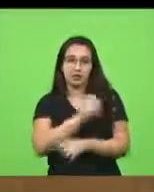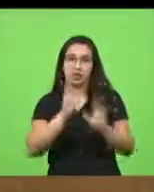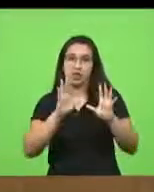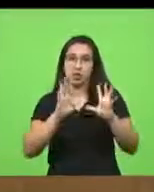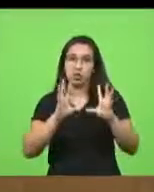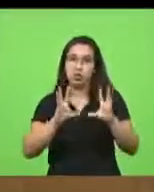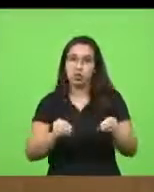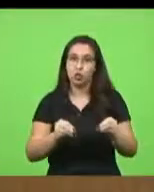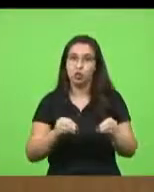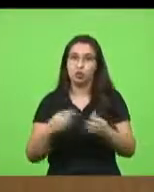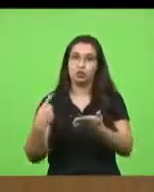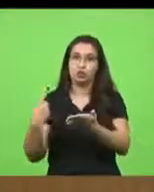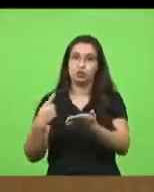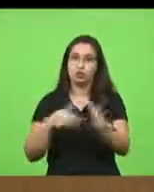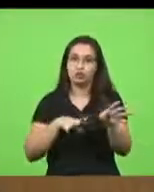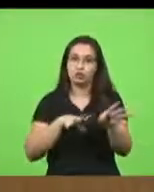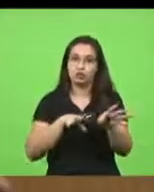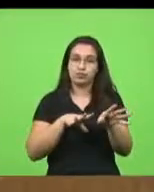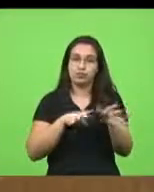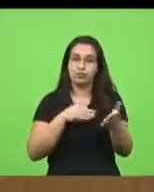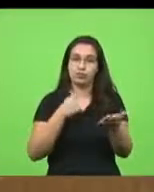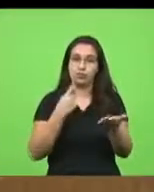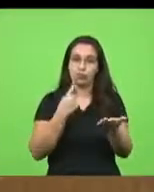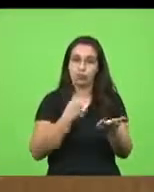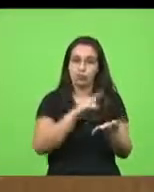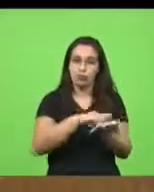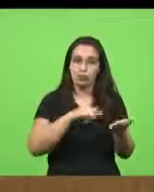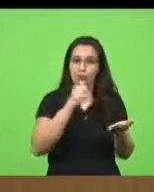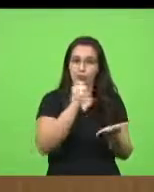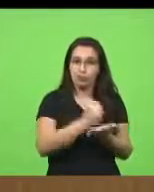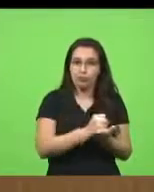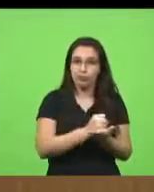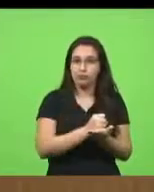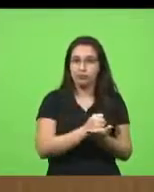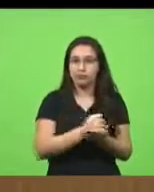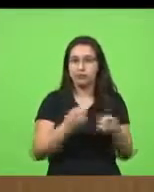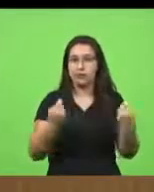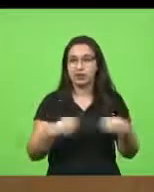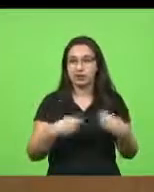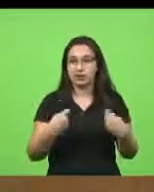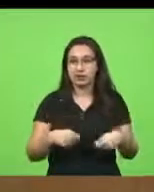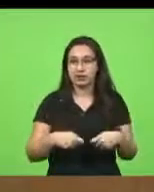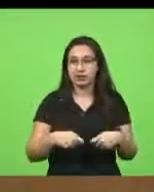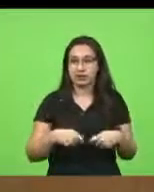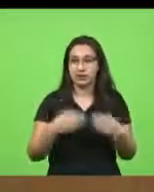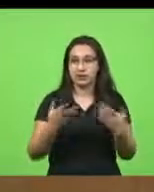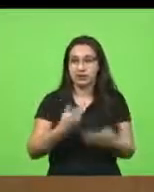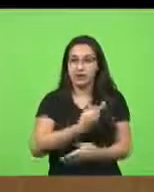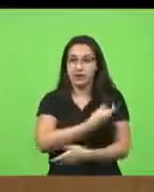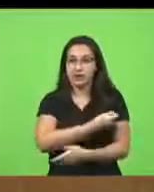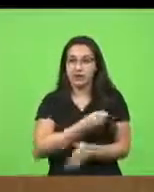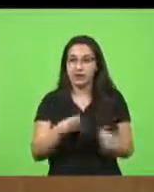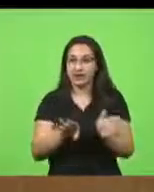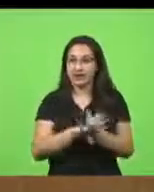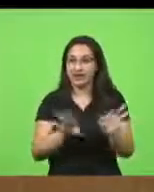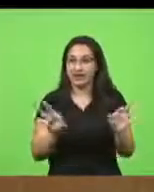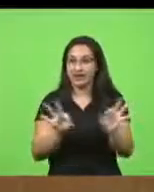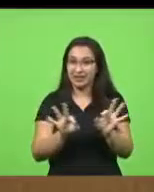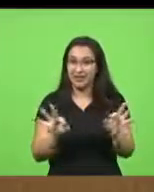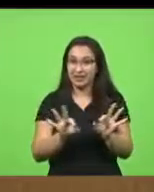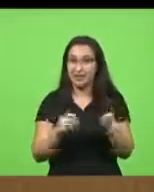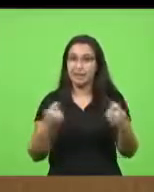contratos necessários têm que ser feitos, todos. E, quando essas vacinas chegam, tem que ser